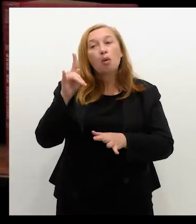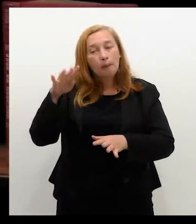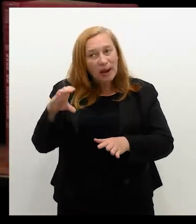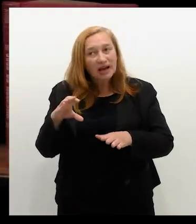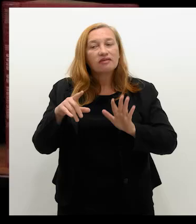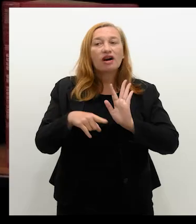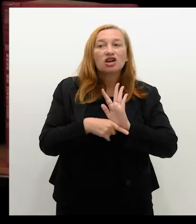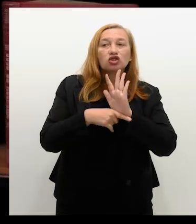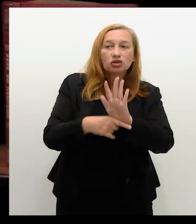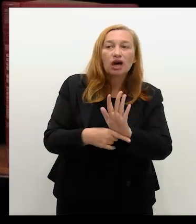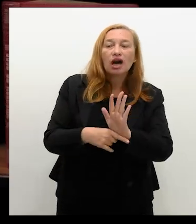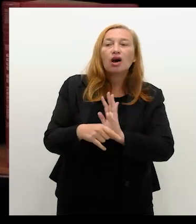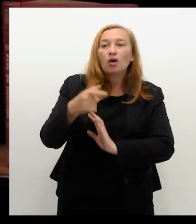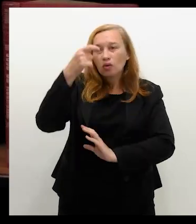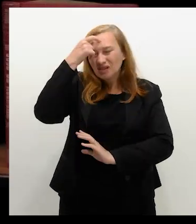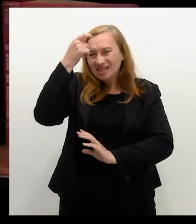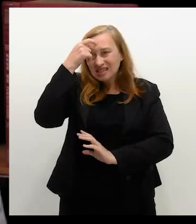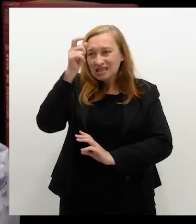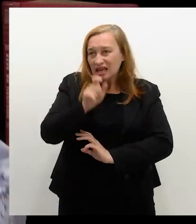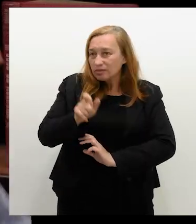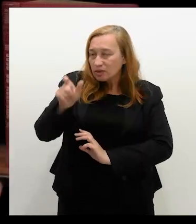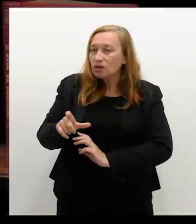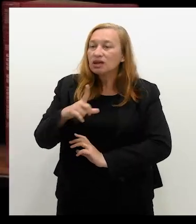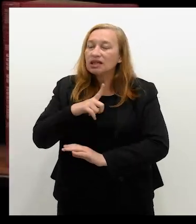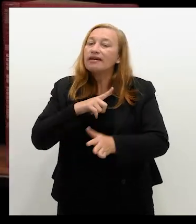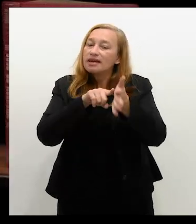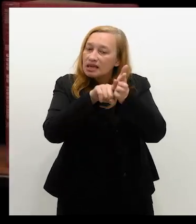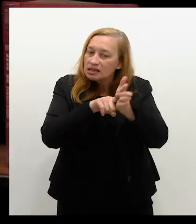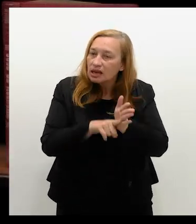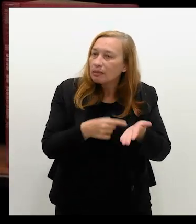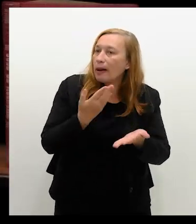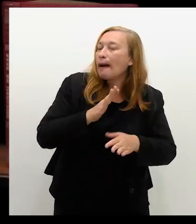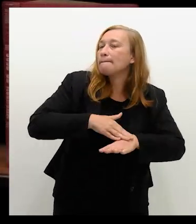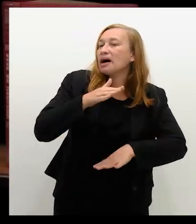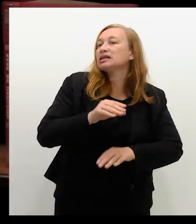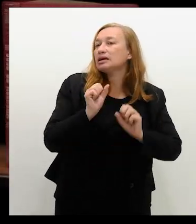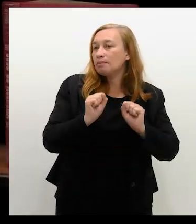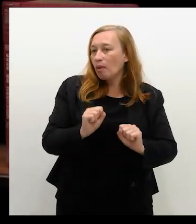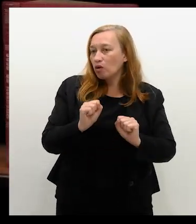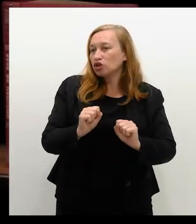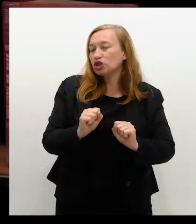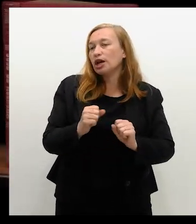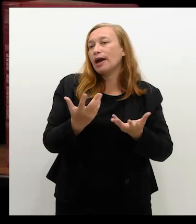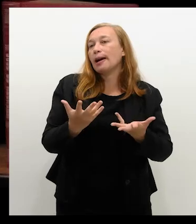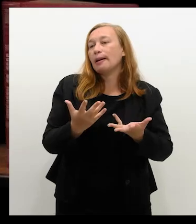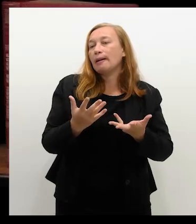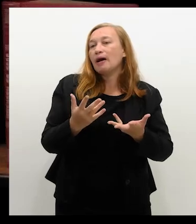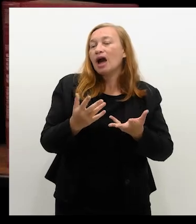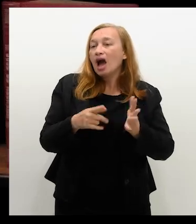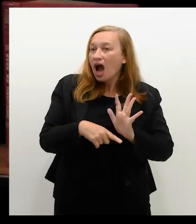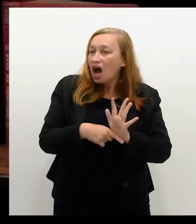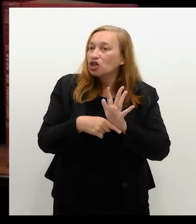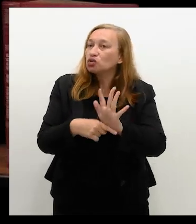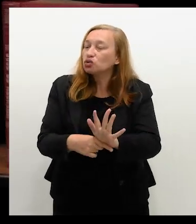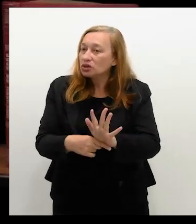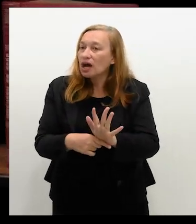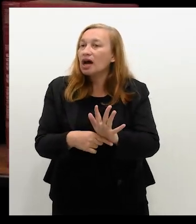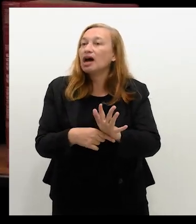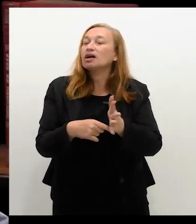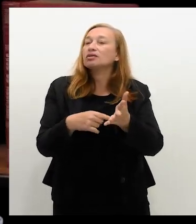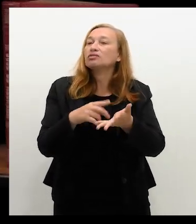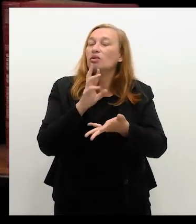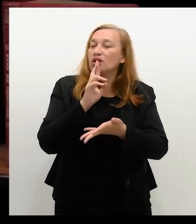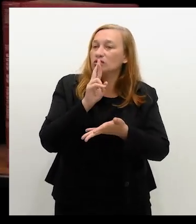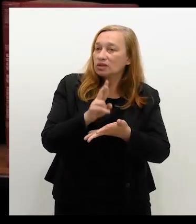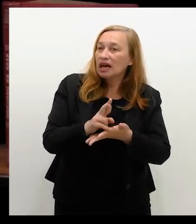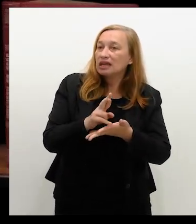importante a gente conscientizar as pessoas de que existem exames a mais que podem trazer para a gente uma luz diagnóstica num paciente